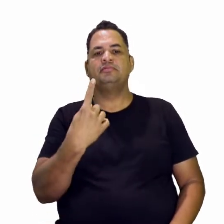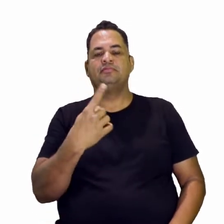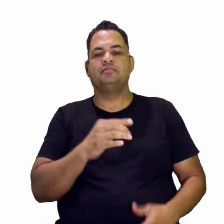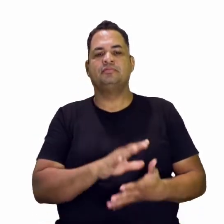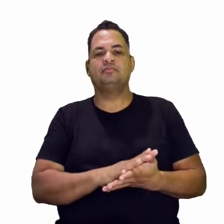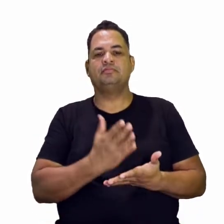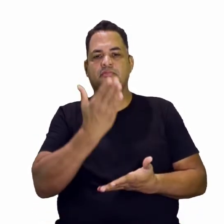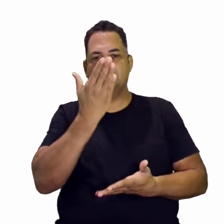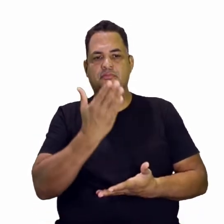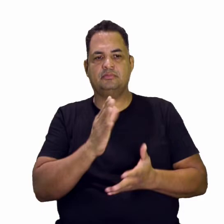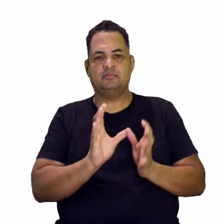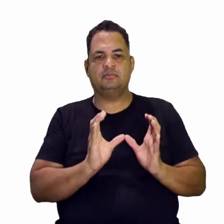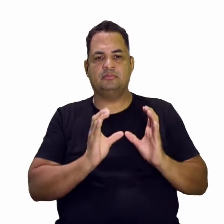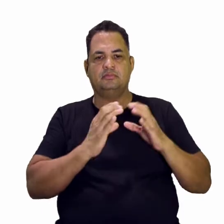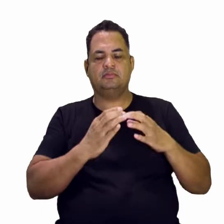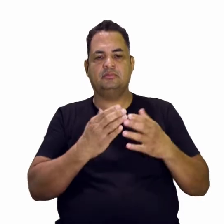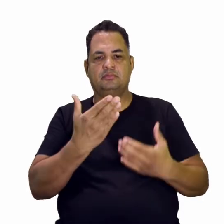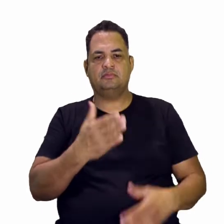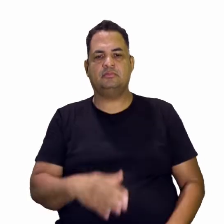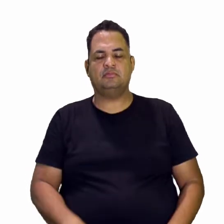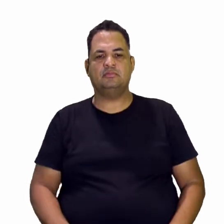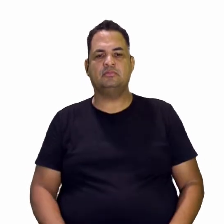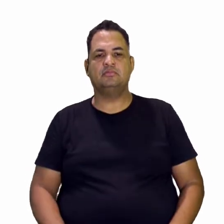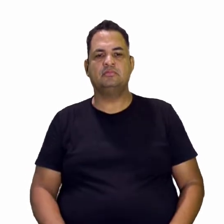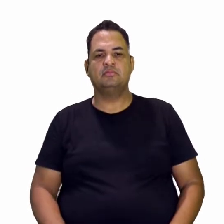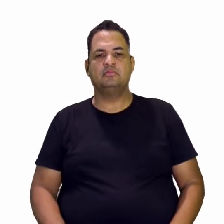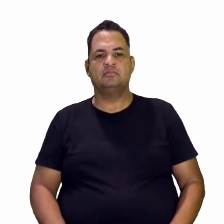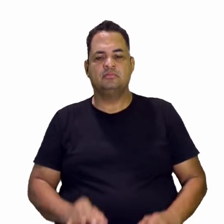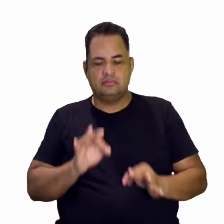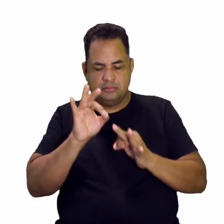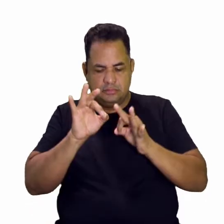falar deste grupo de